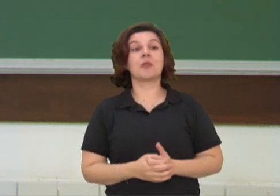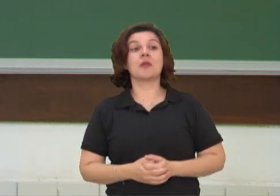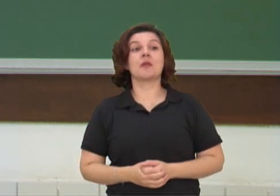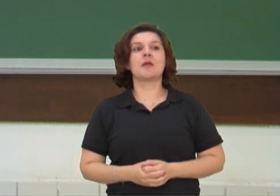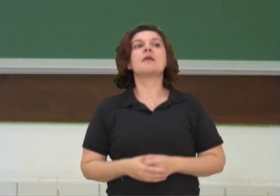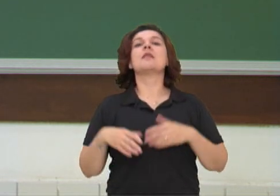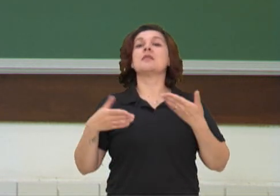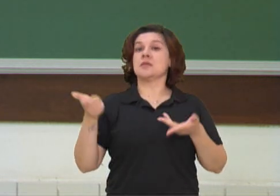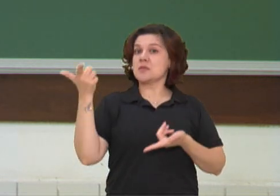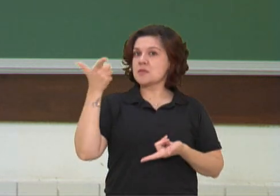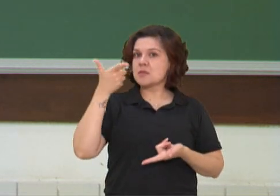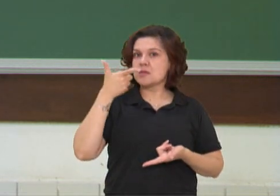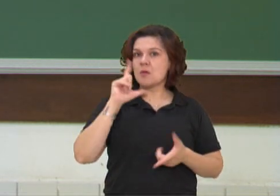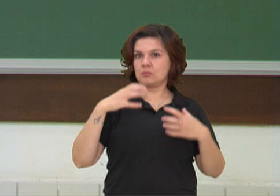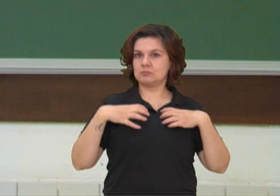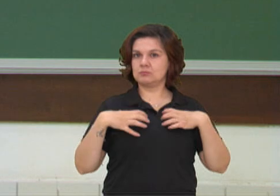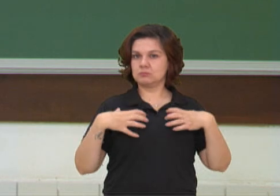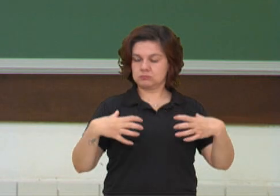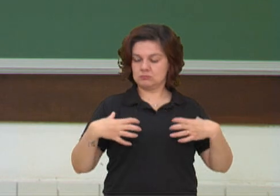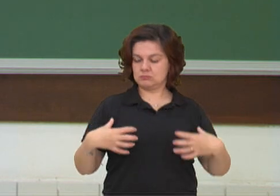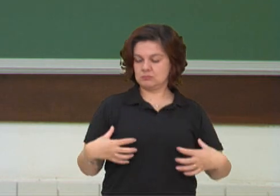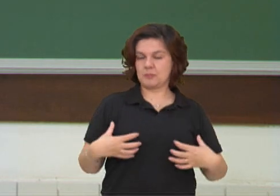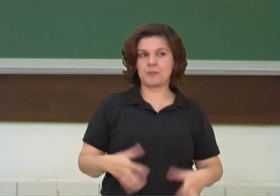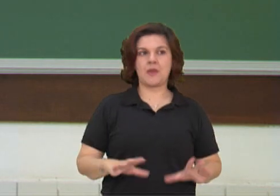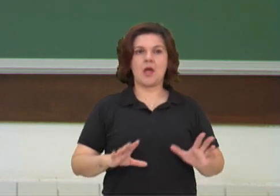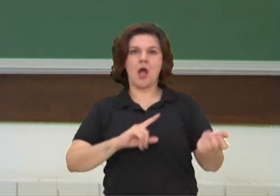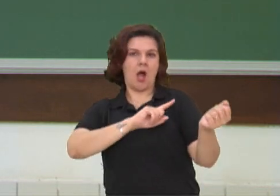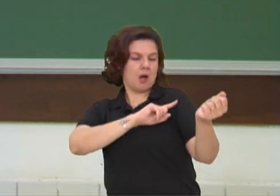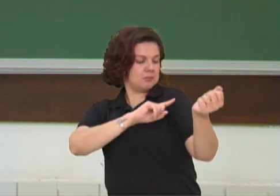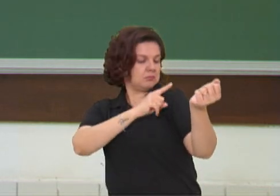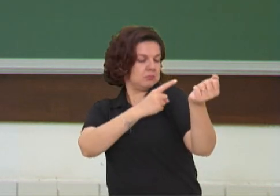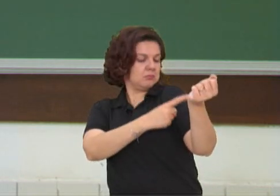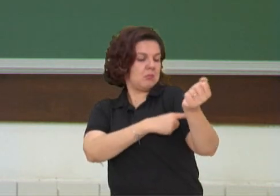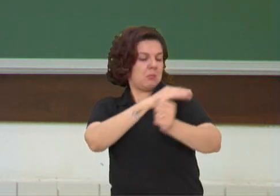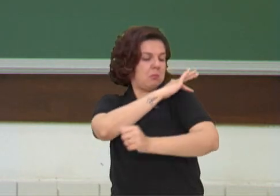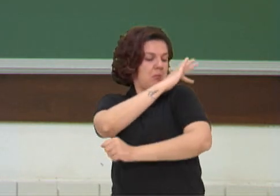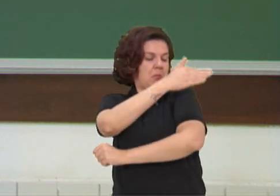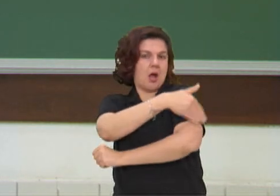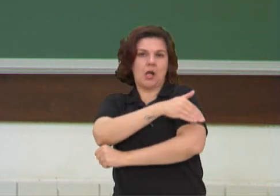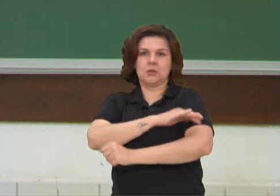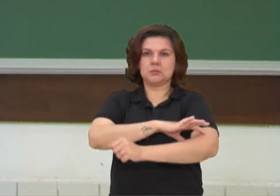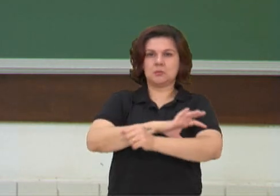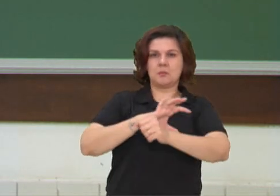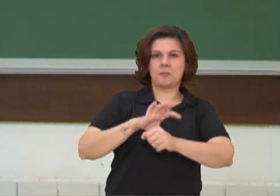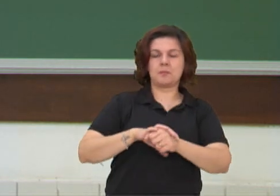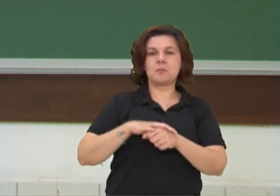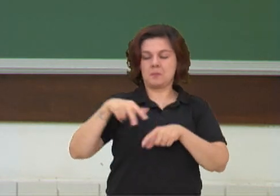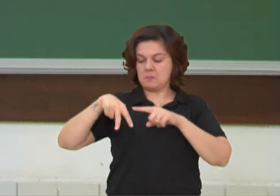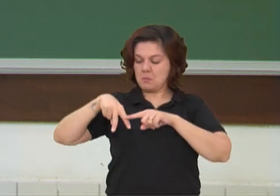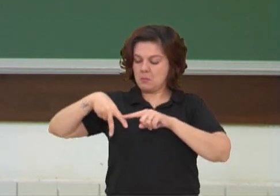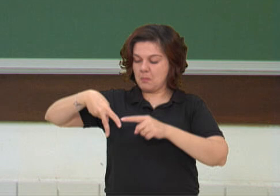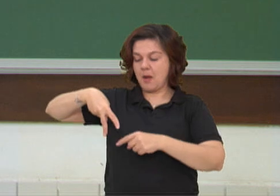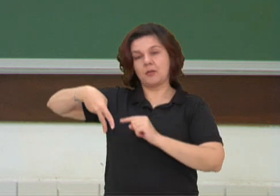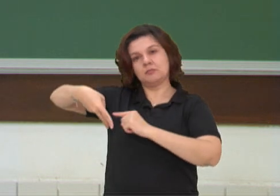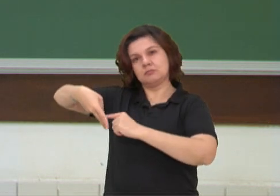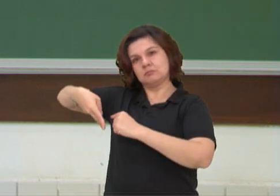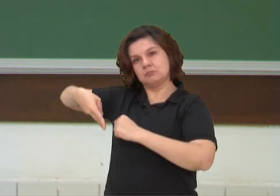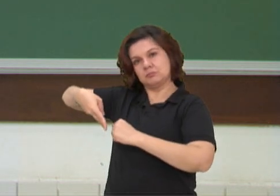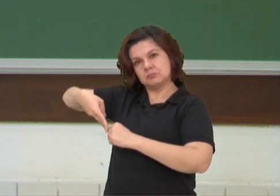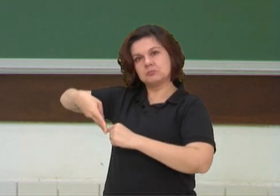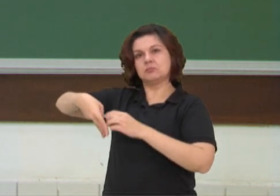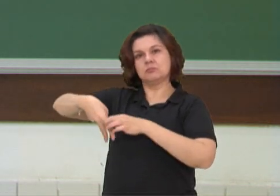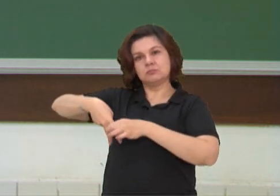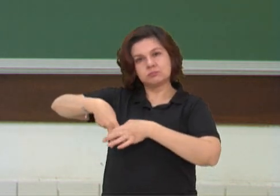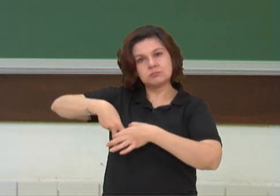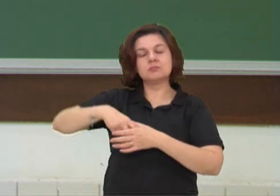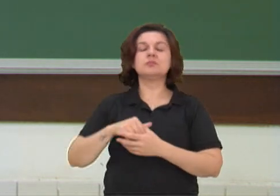Então, você consegue estar crescendo ali com propriedade, por exemplo, o seu bíceps, o seu braço, você consegue ter ali uma perna, aumentar ali o volume da sua perna, o volume de massa da